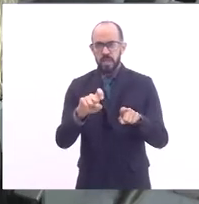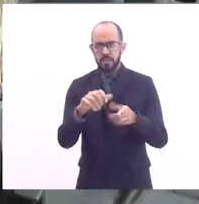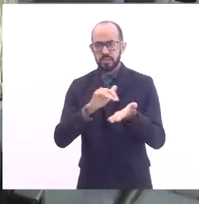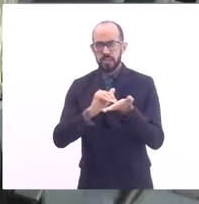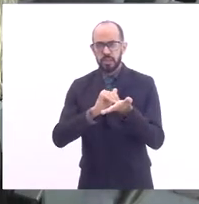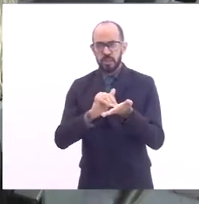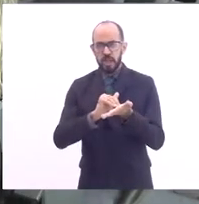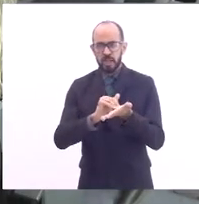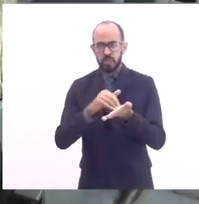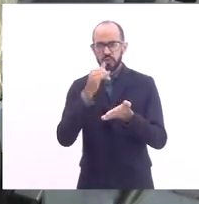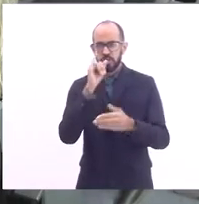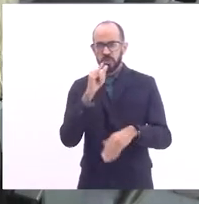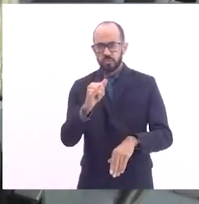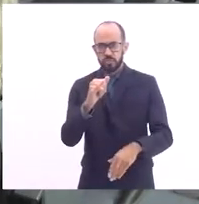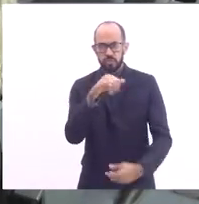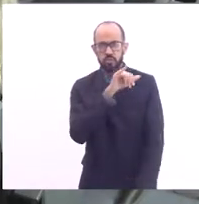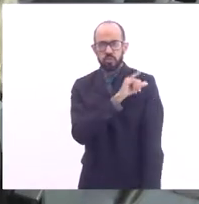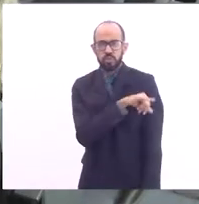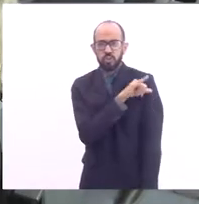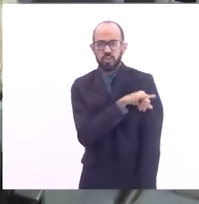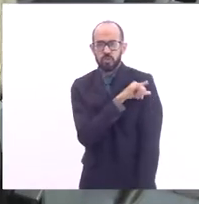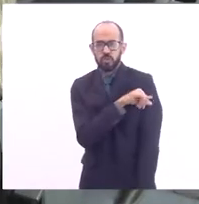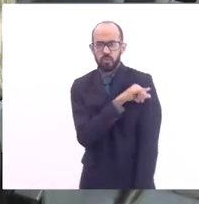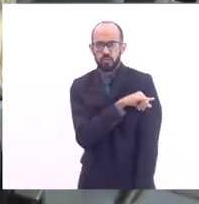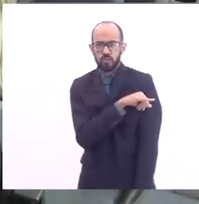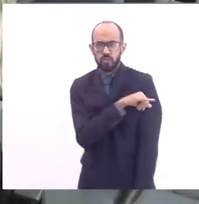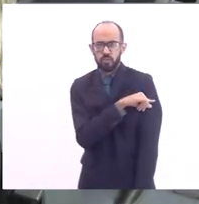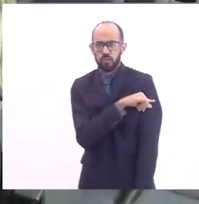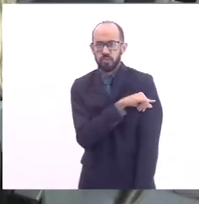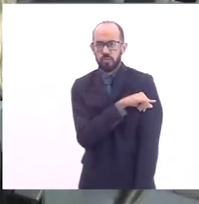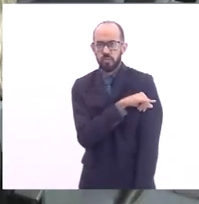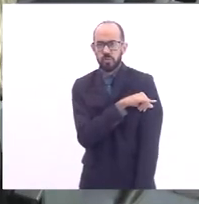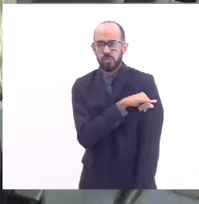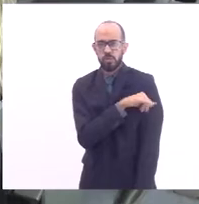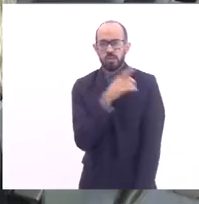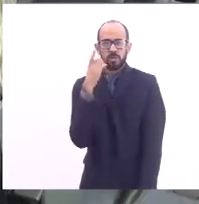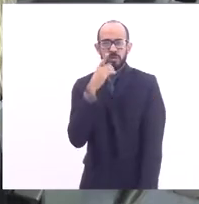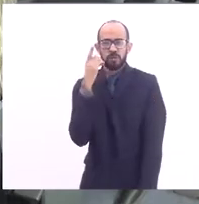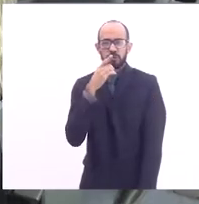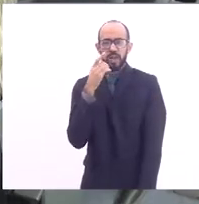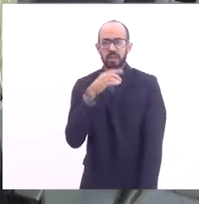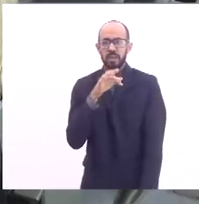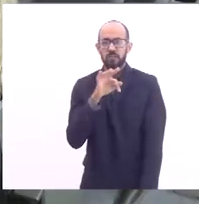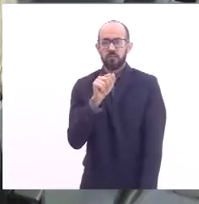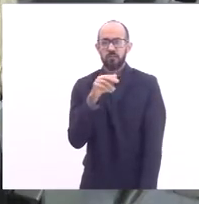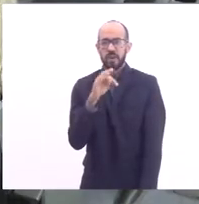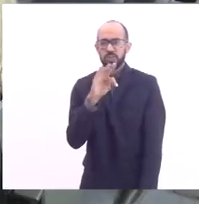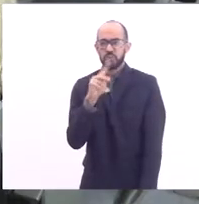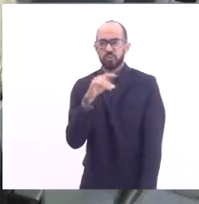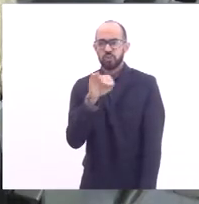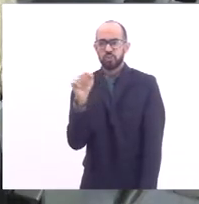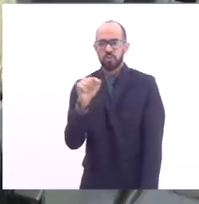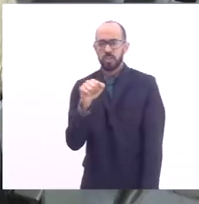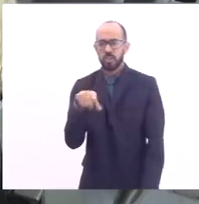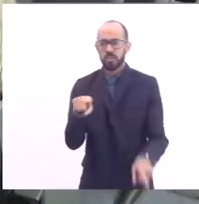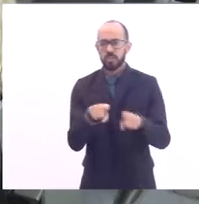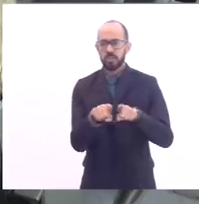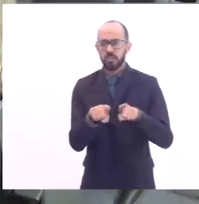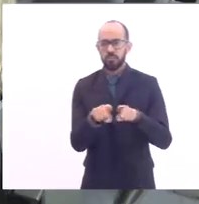Energia, secretário do Rio de Janeiro. Está aqui a deputada Fatinha, que acabou de chegar, a doutora Vera